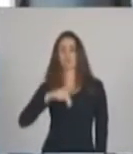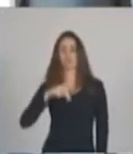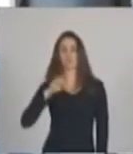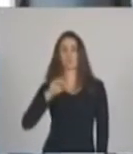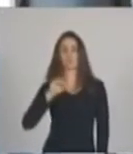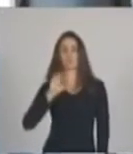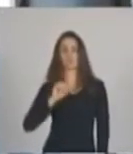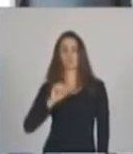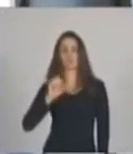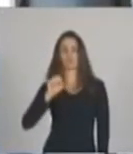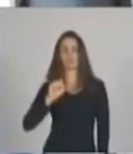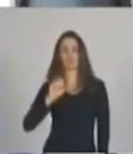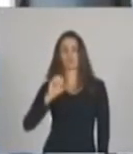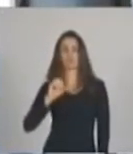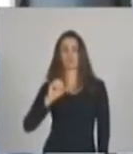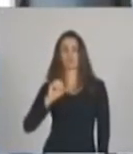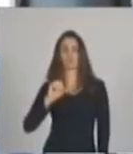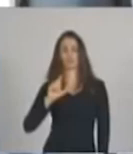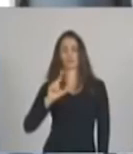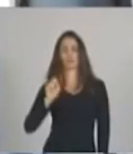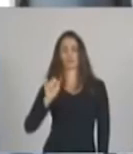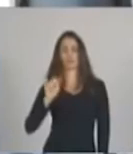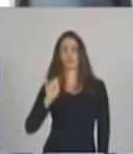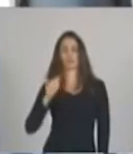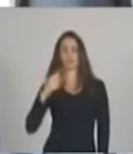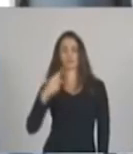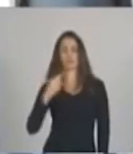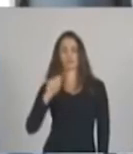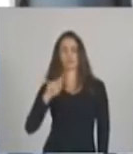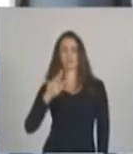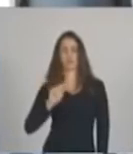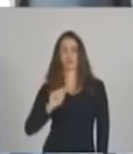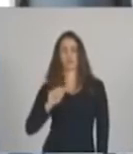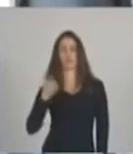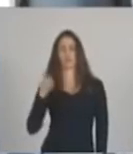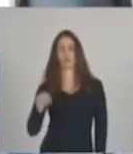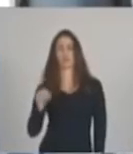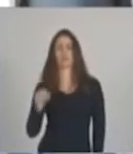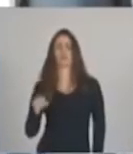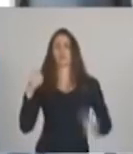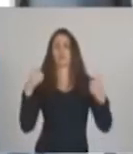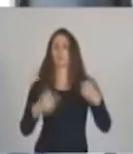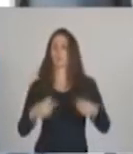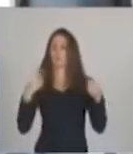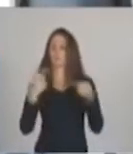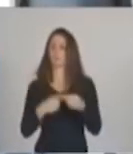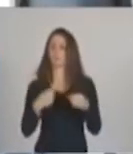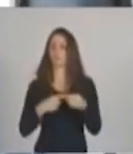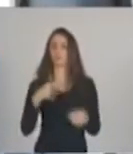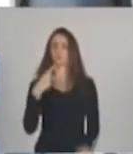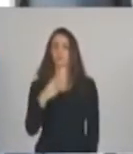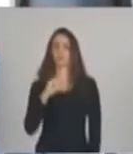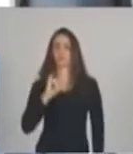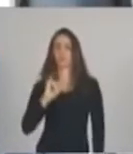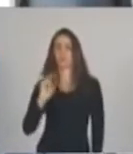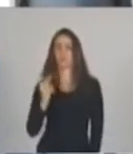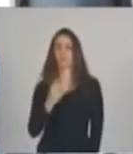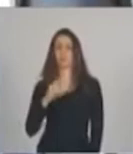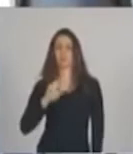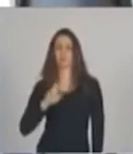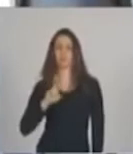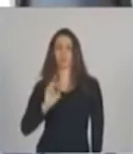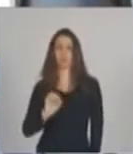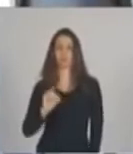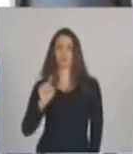de Pinheiros, e ex-esposo da Janete Grifco, e deixa uma